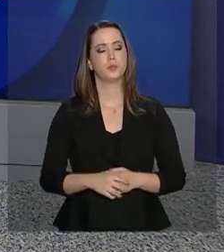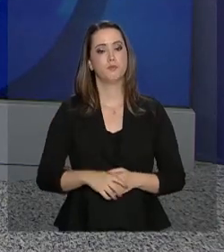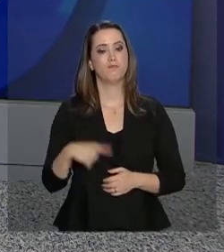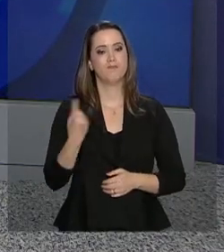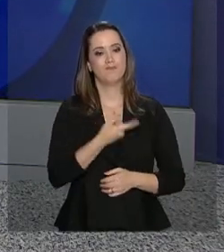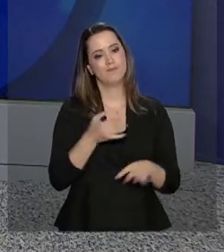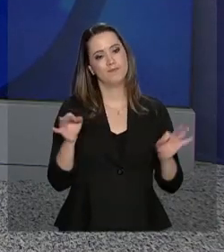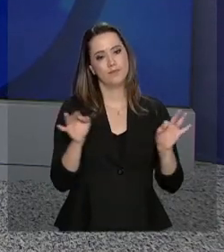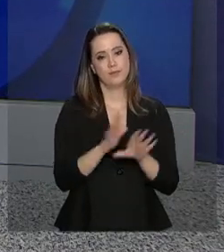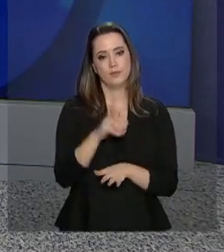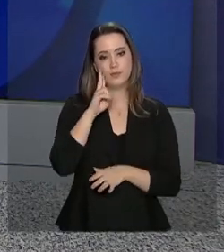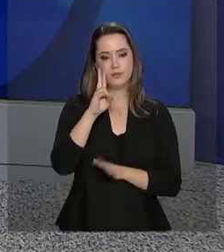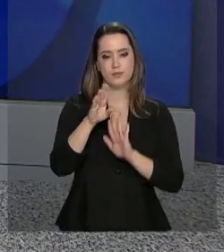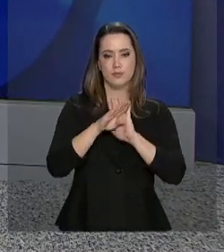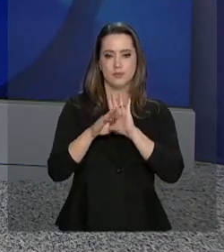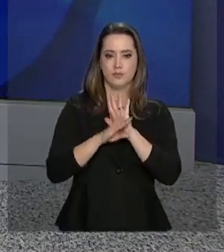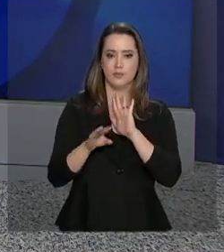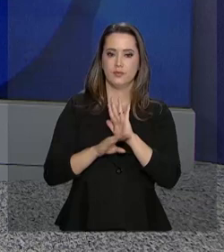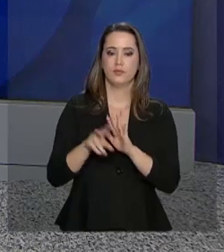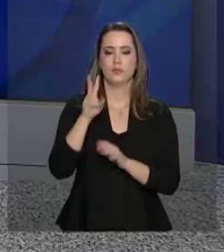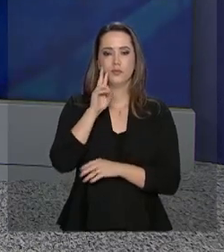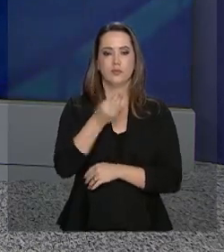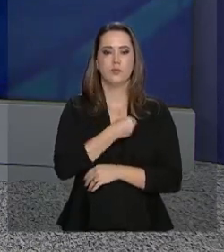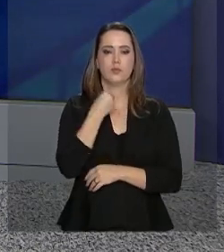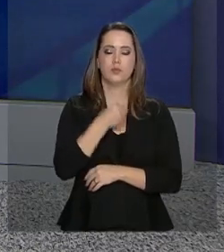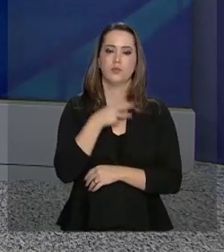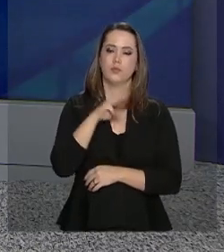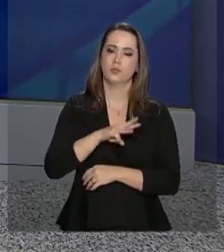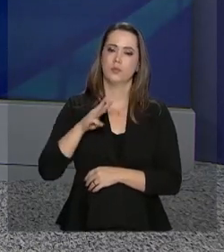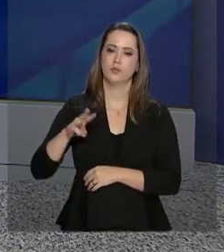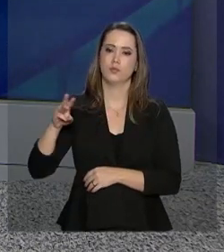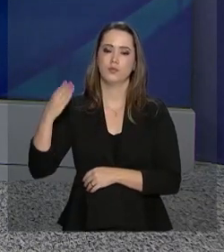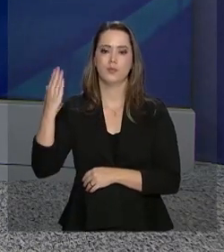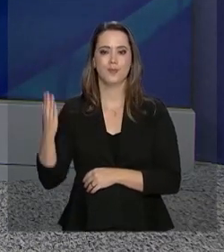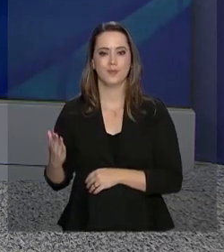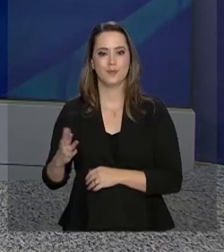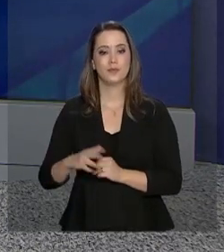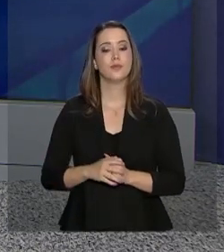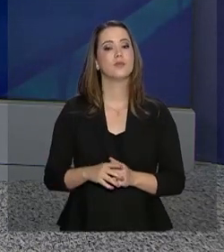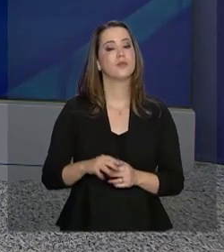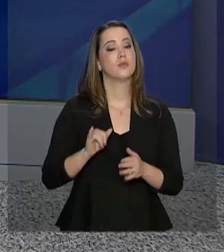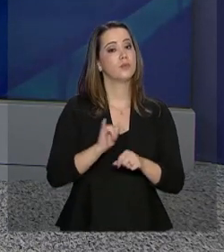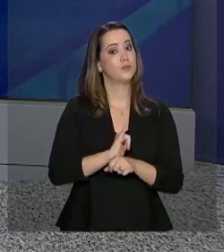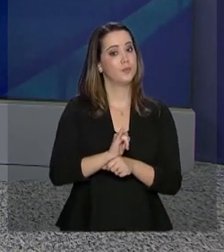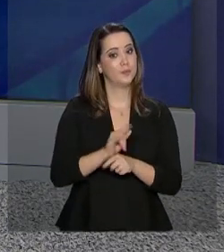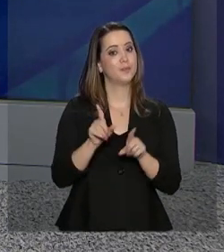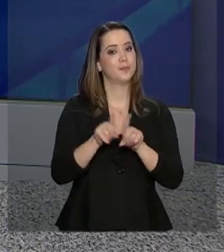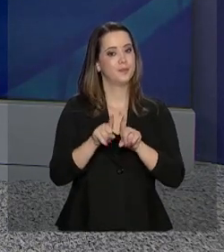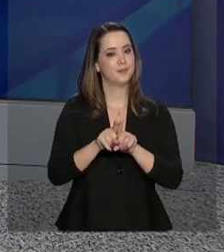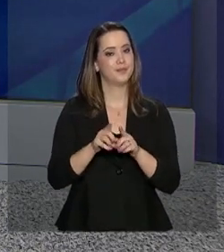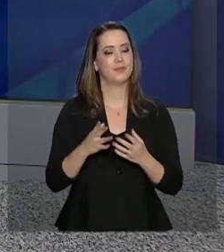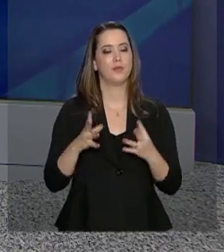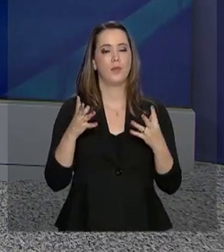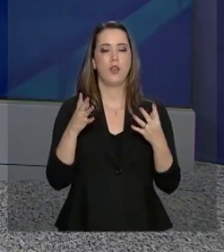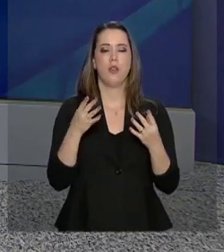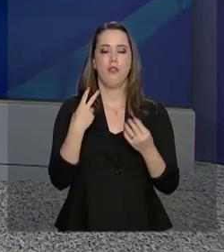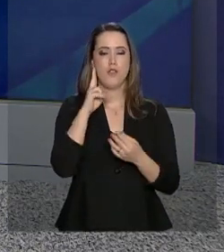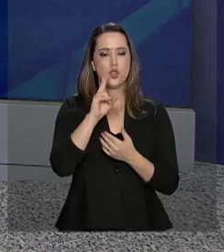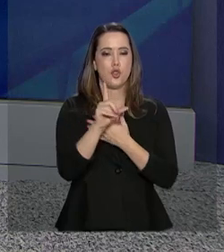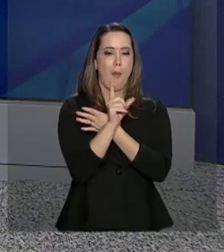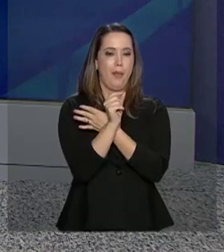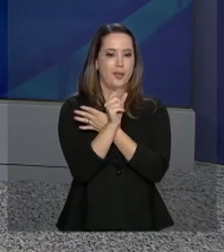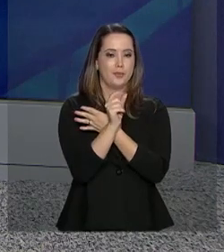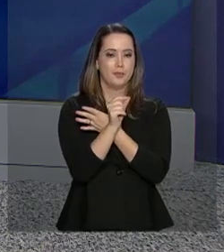Nós ficamos por aqui. Toda a nossa programação, você acompanha ao vivo pelo site da NBR e pelo canal no YouTube. Acesse também o nosso